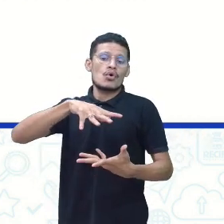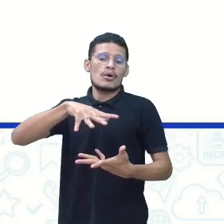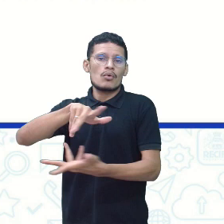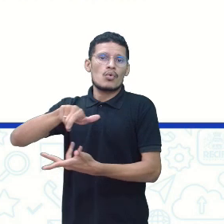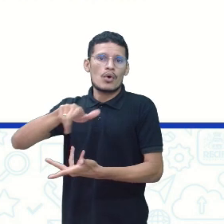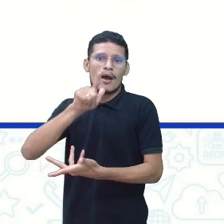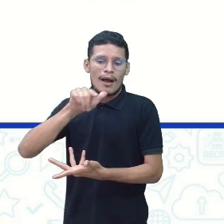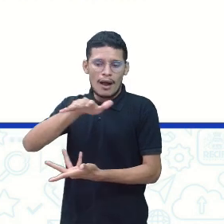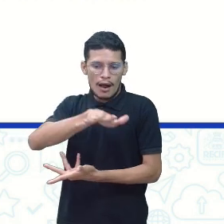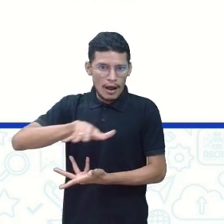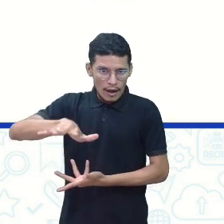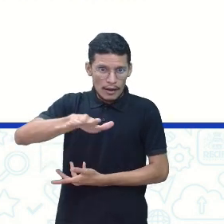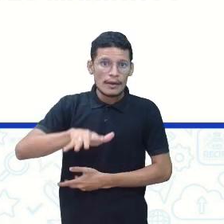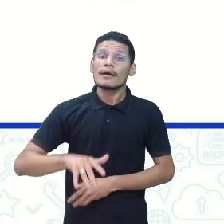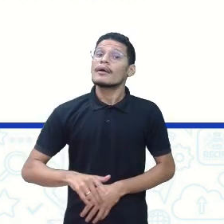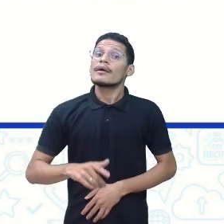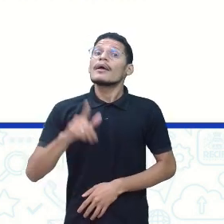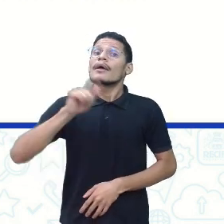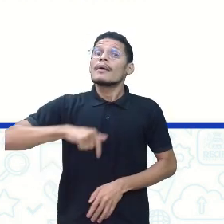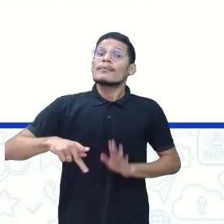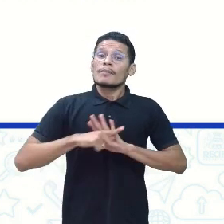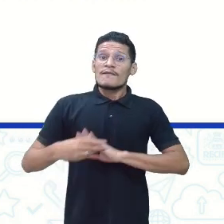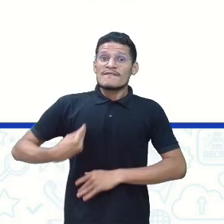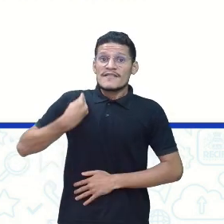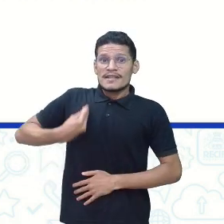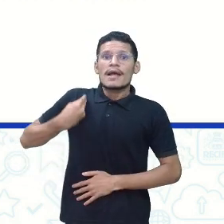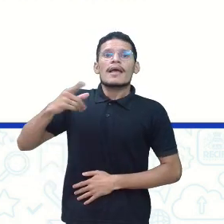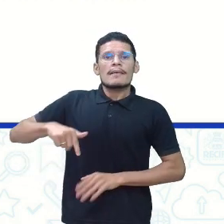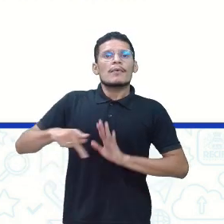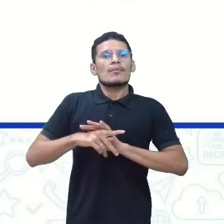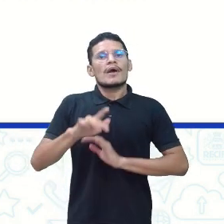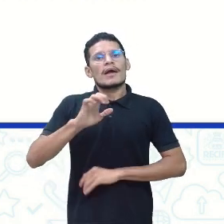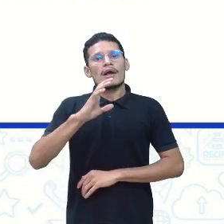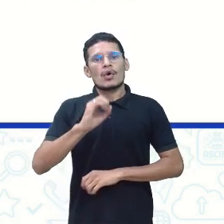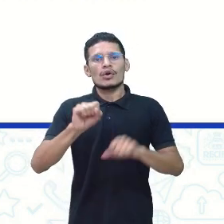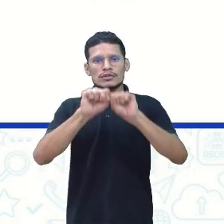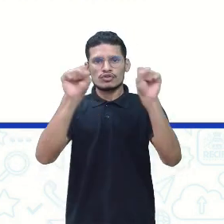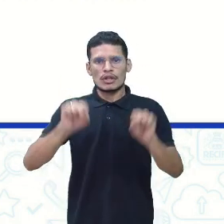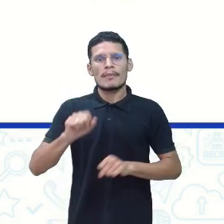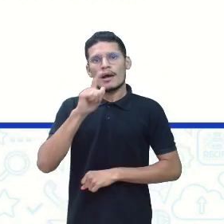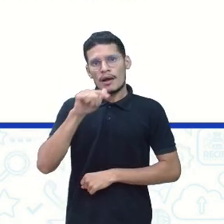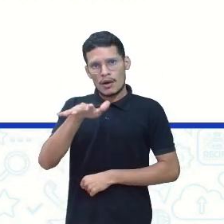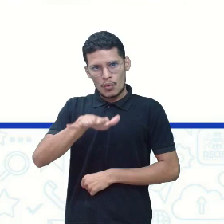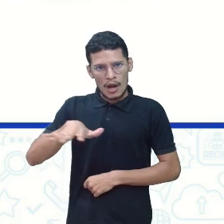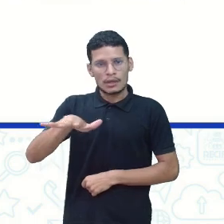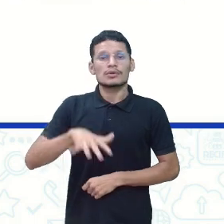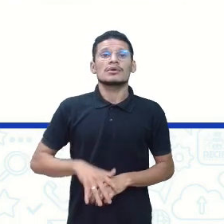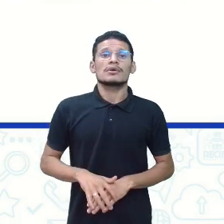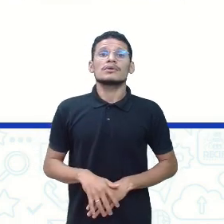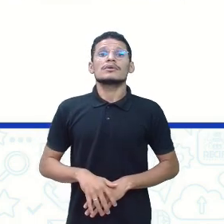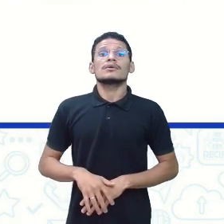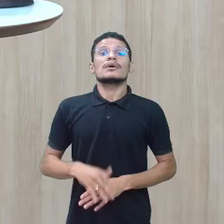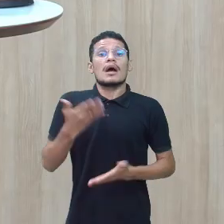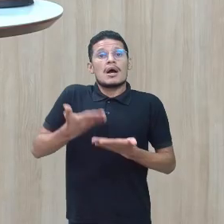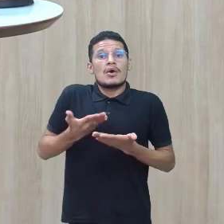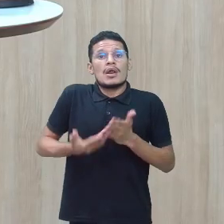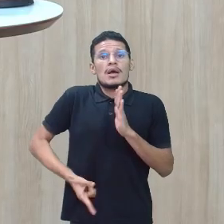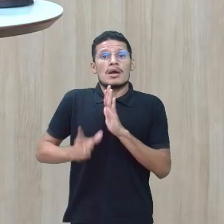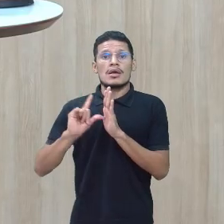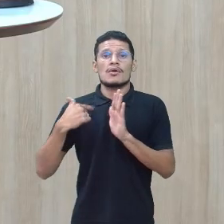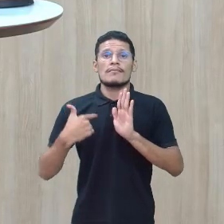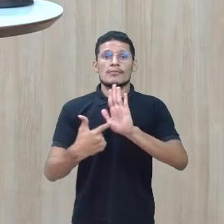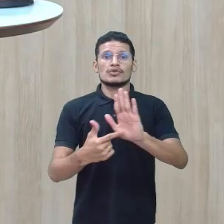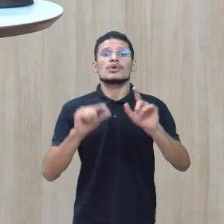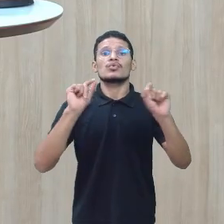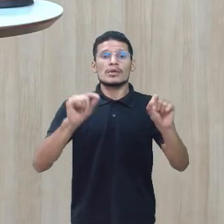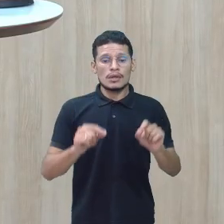tem vida é um ecossistema aquático. A aula anterior eu trouxe um aquário, né, com os